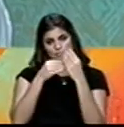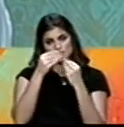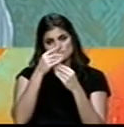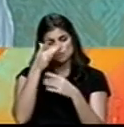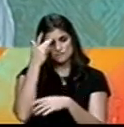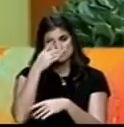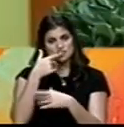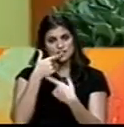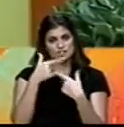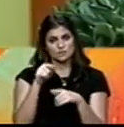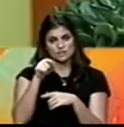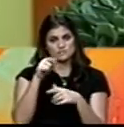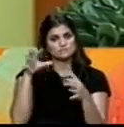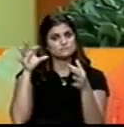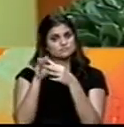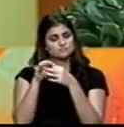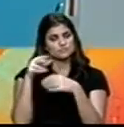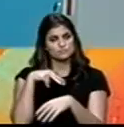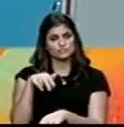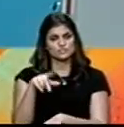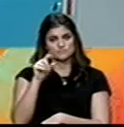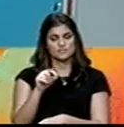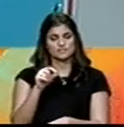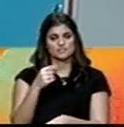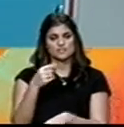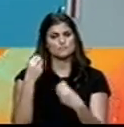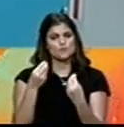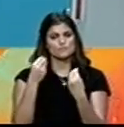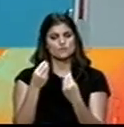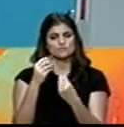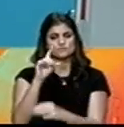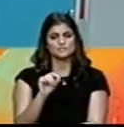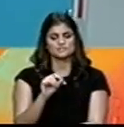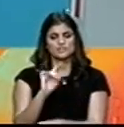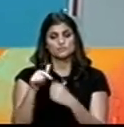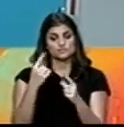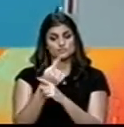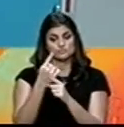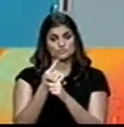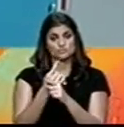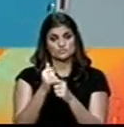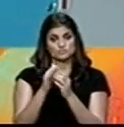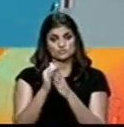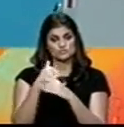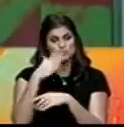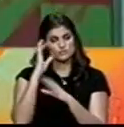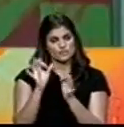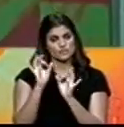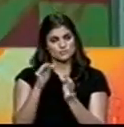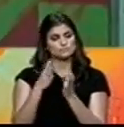e têm esta ligação a Portugal. Acho que. Ainda bem. Depois disto tudo, acho que vale a pena